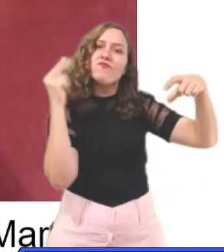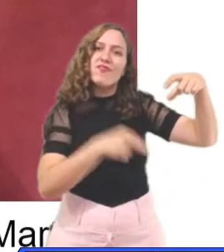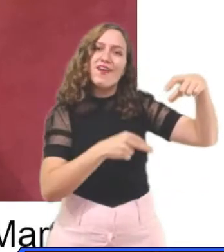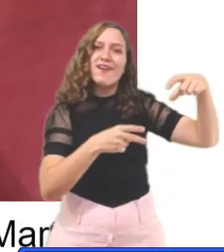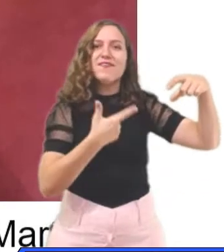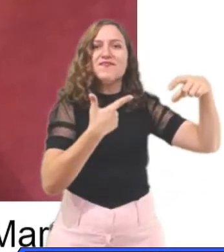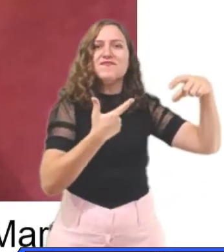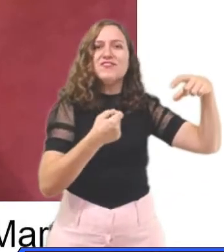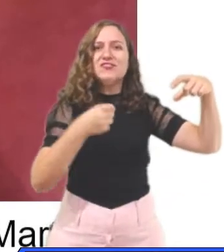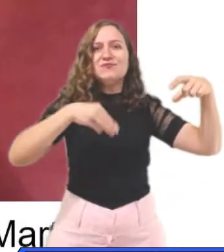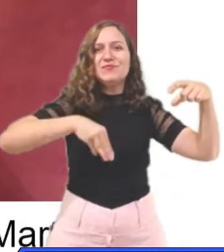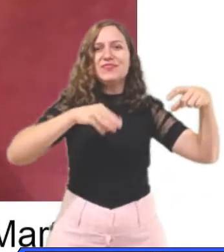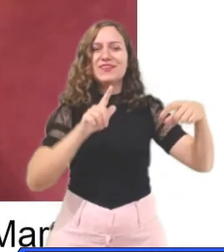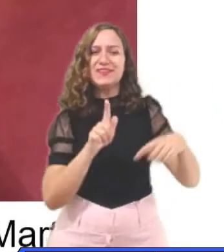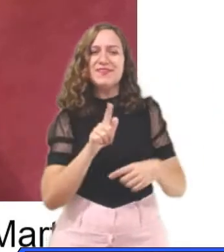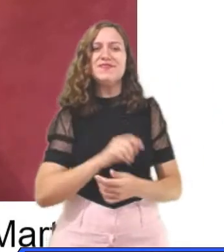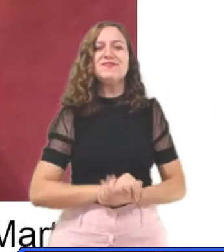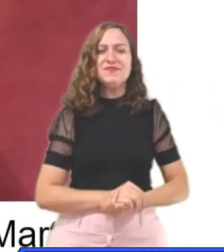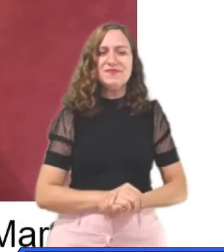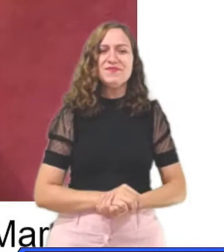20 miligramas,